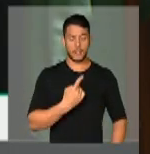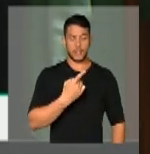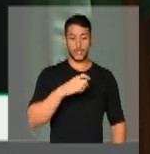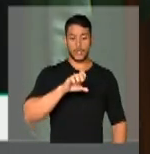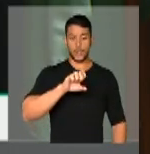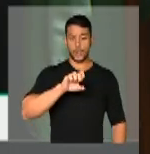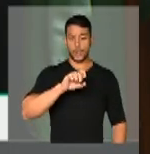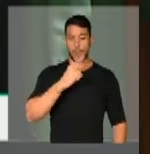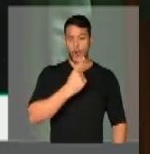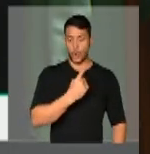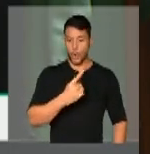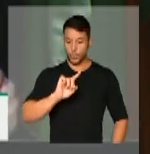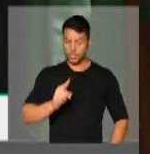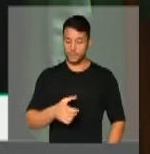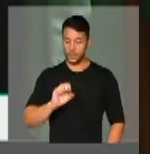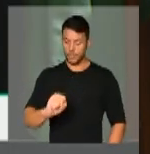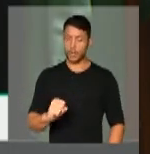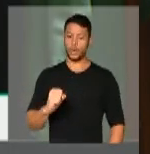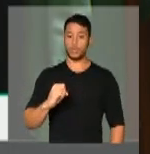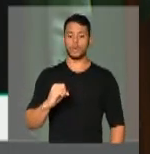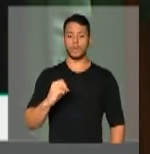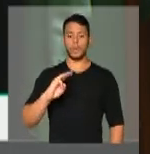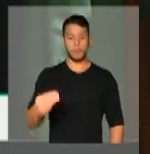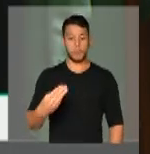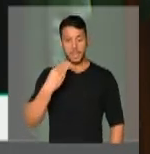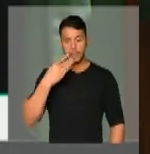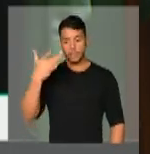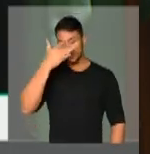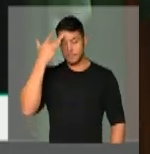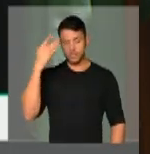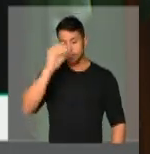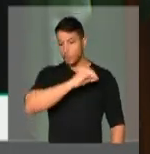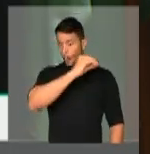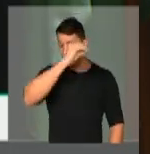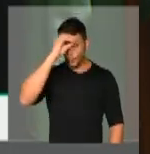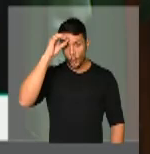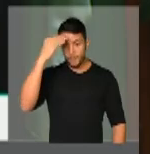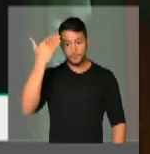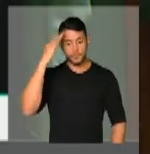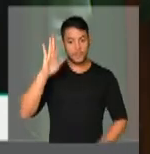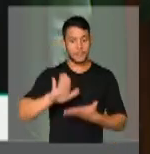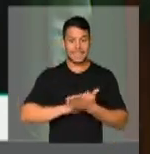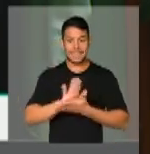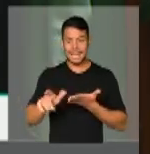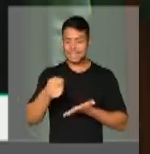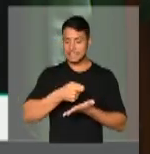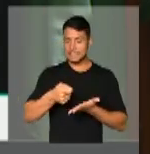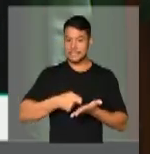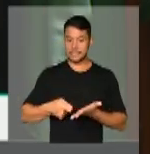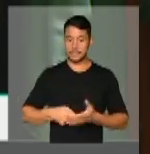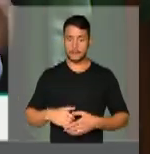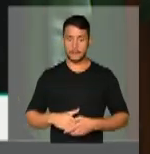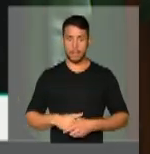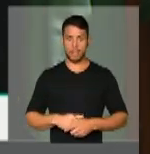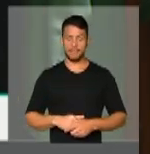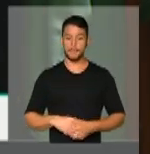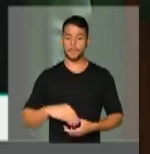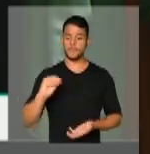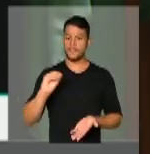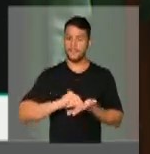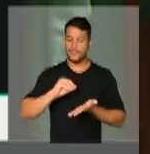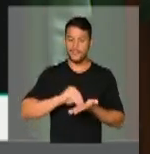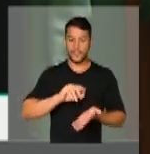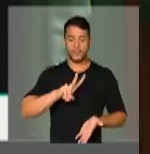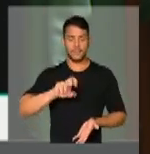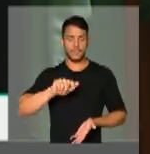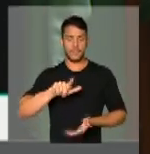de analfabetos, 38 milhões de analfabetos funcionais, 1,7 milhão de vagas, de déficit de vagas de